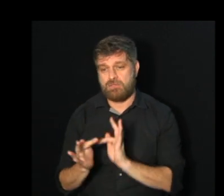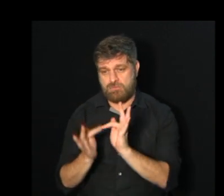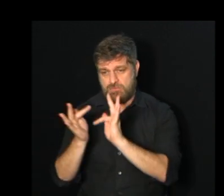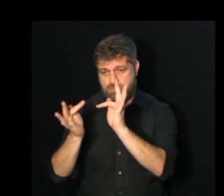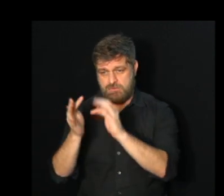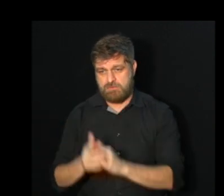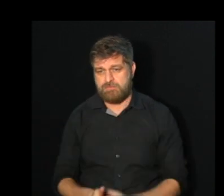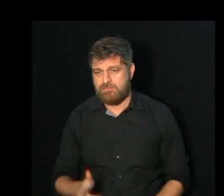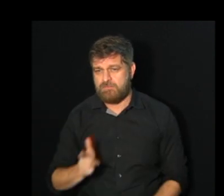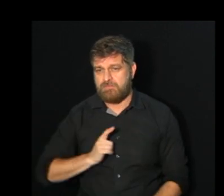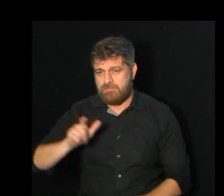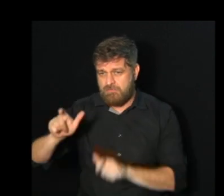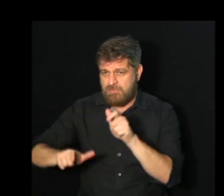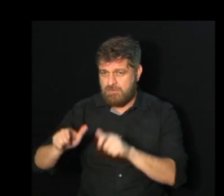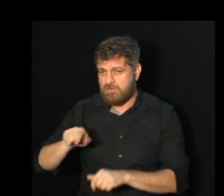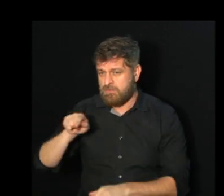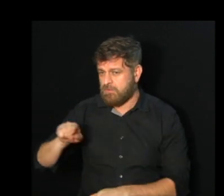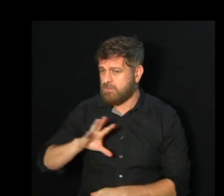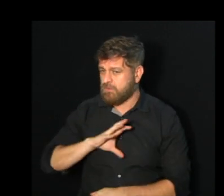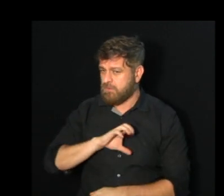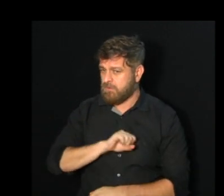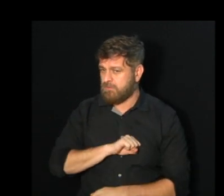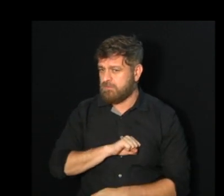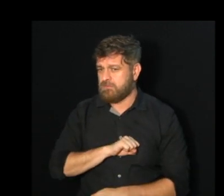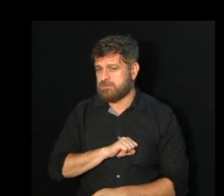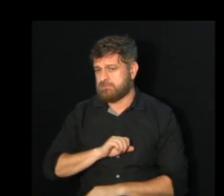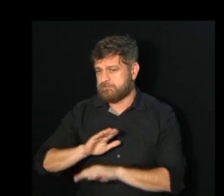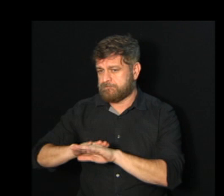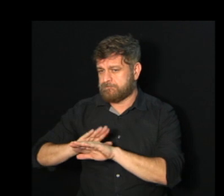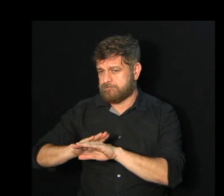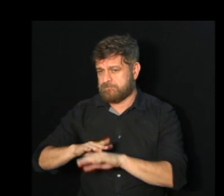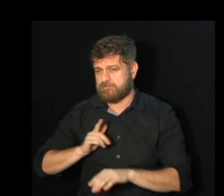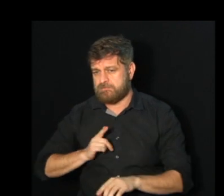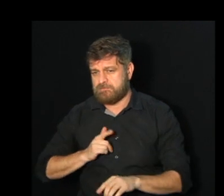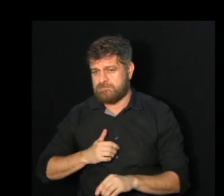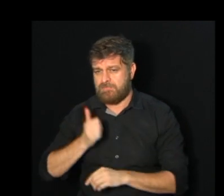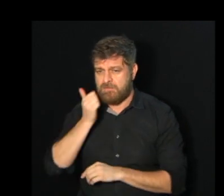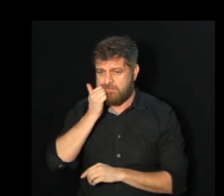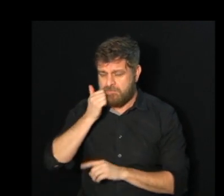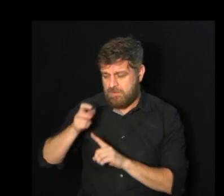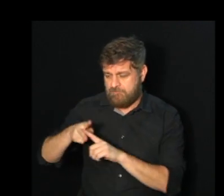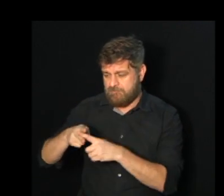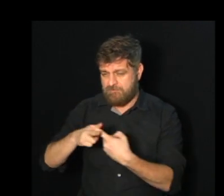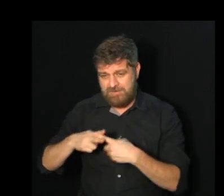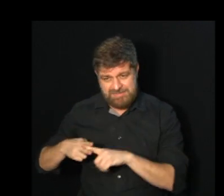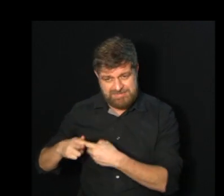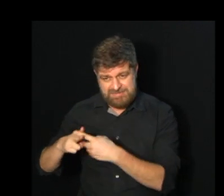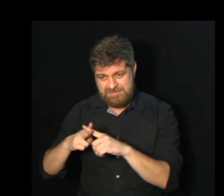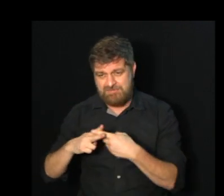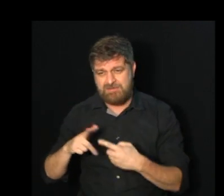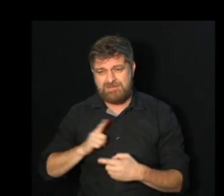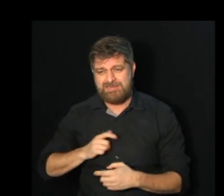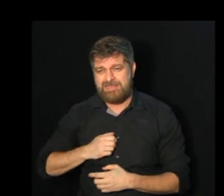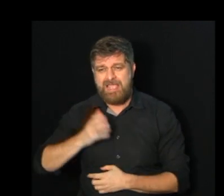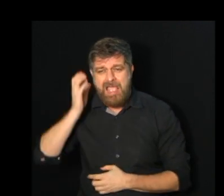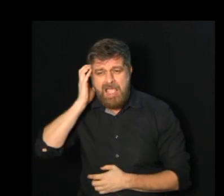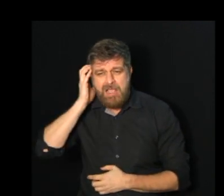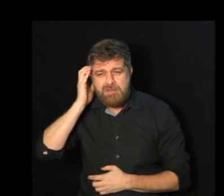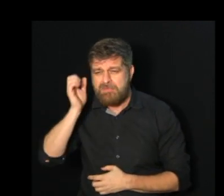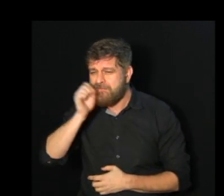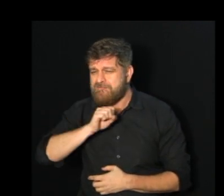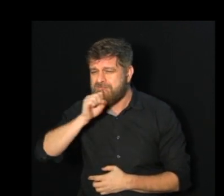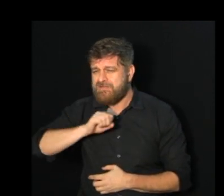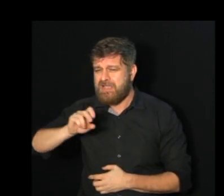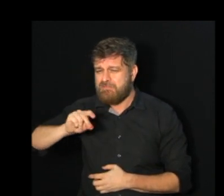Tem gente que gosta, o Henrique gosta de fazer reparos em rádio vintage. a utilização de rádios mais antigos, né, cada um